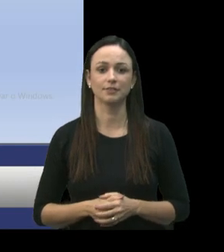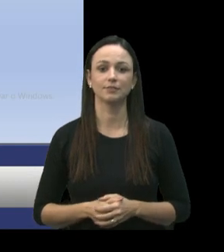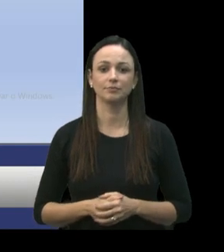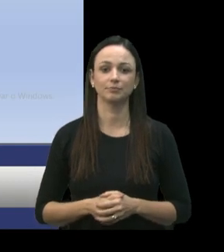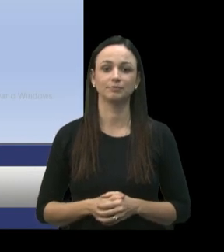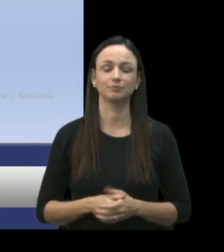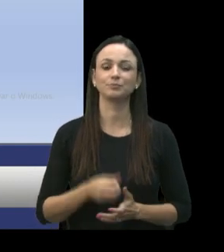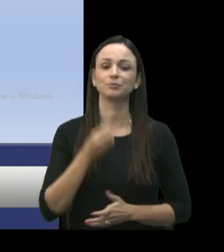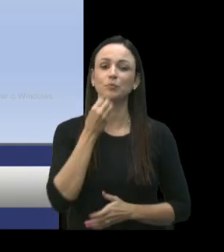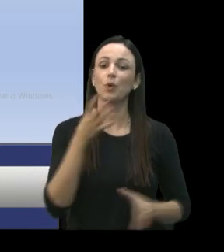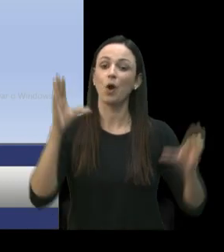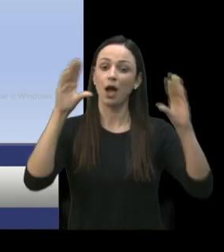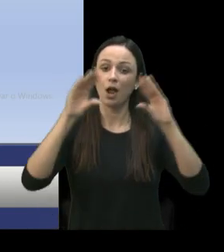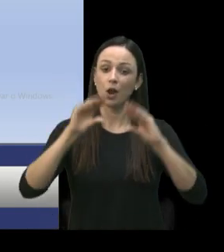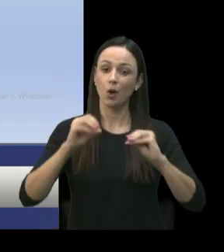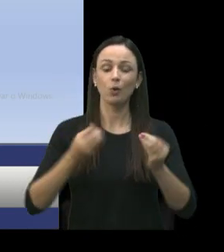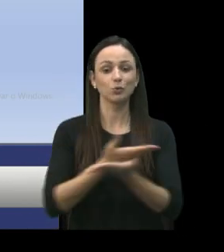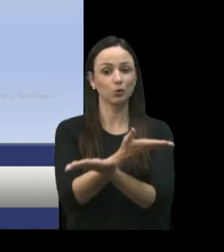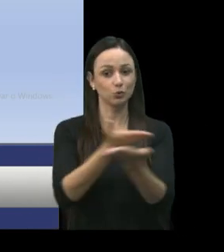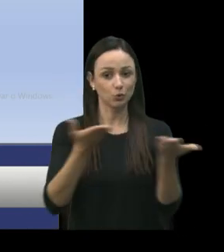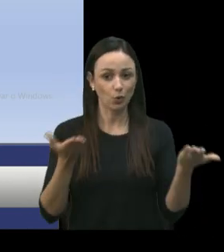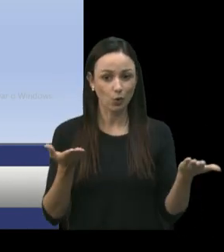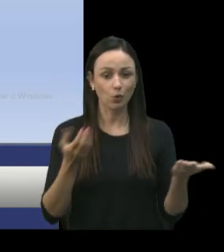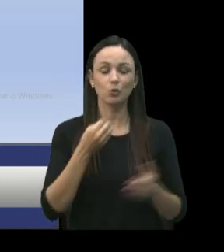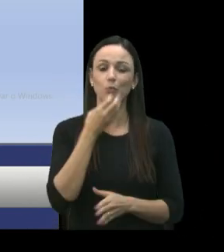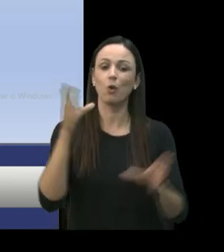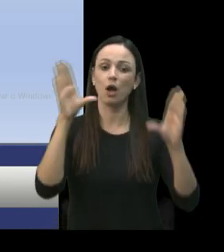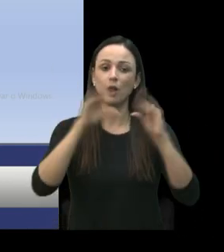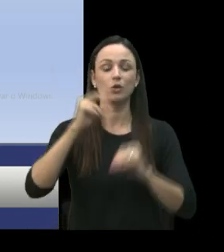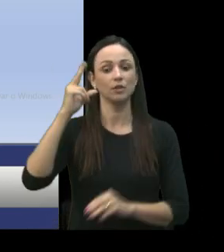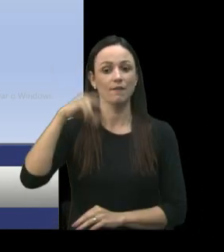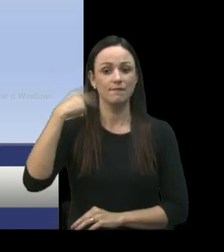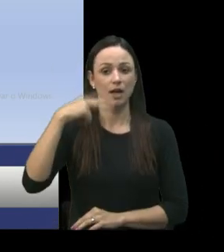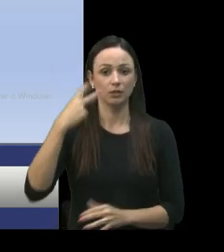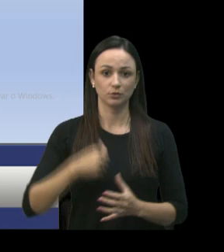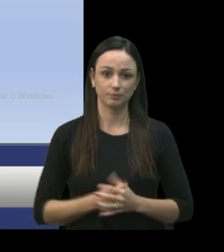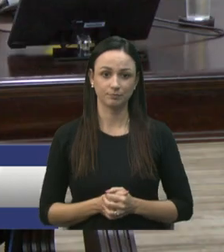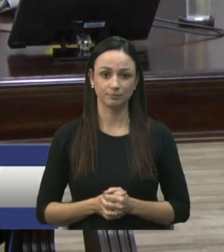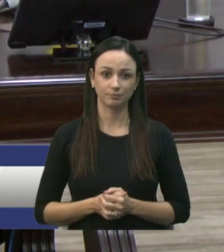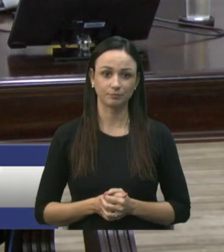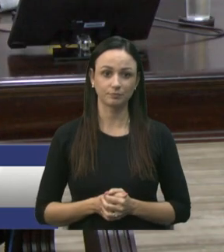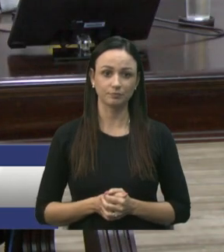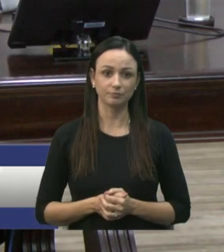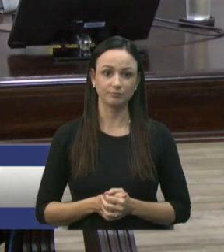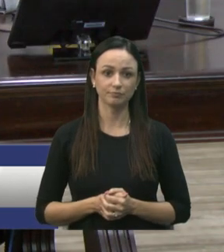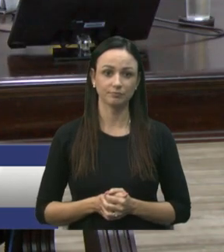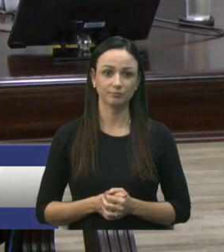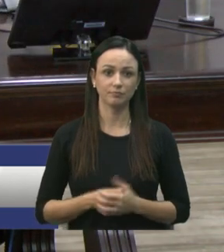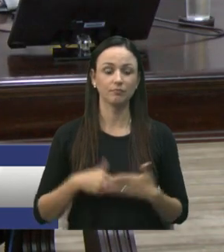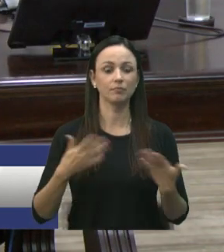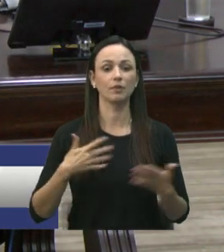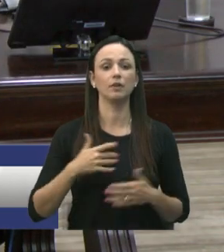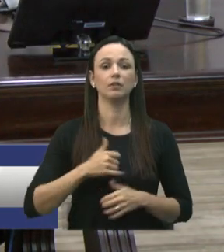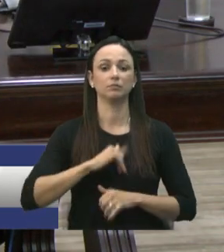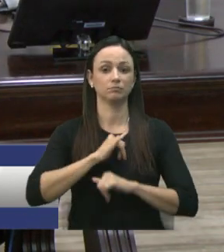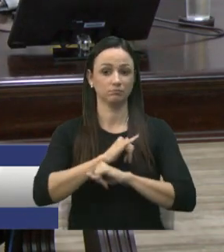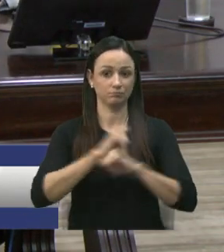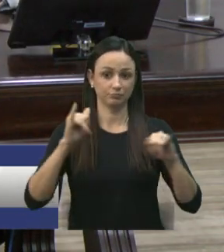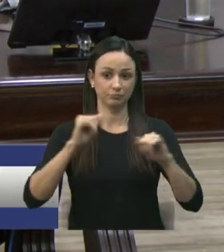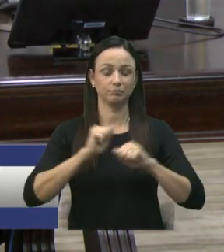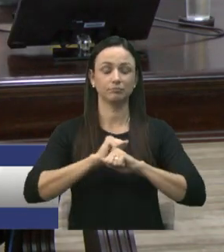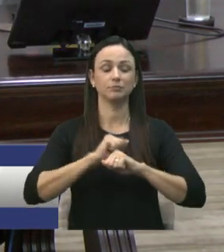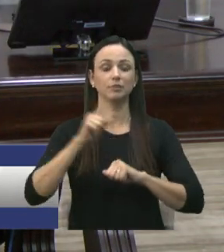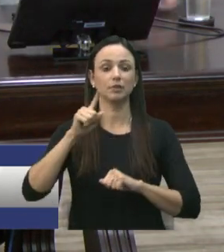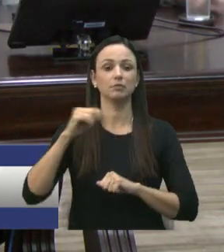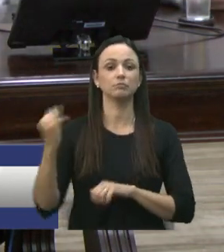Boa noite a todos, boa noite aos senhores vereadores. Então, nós queremos ressaltar apenas o aspecto de